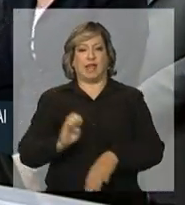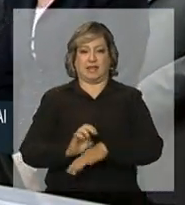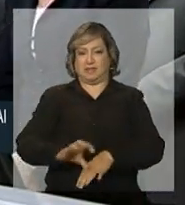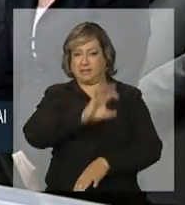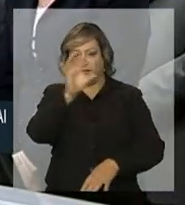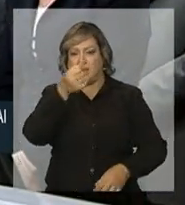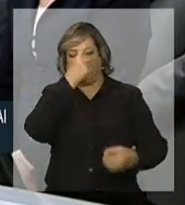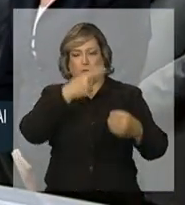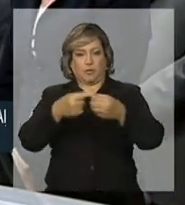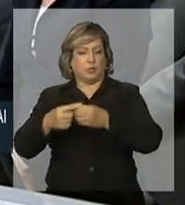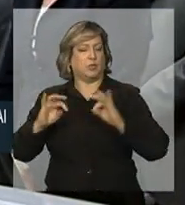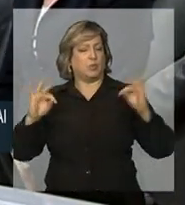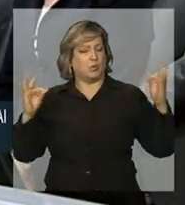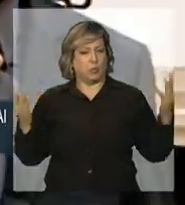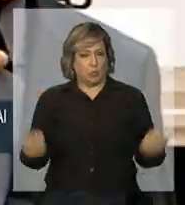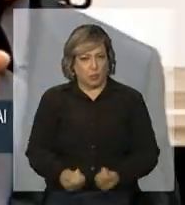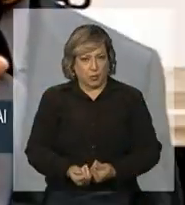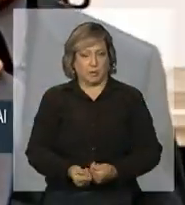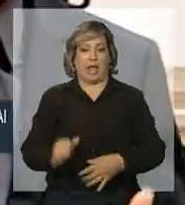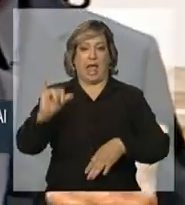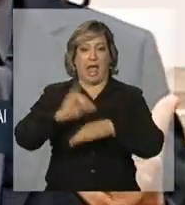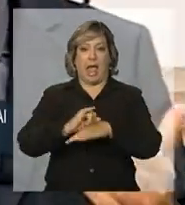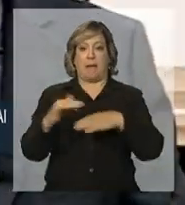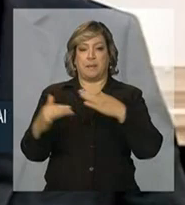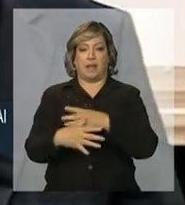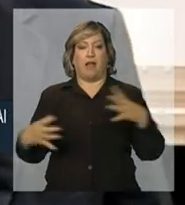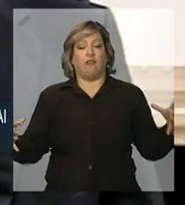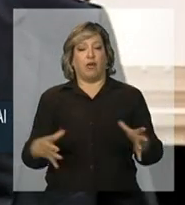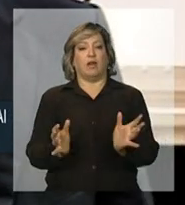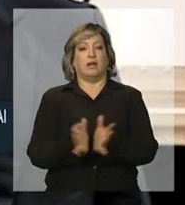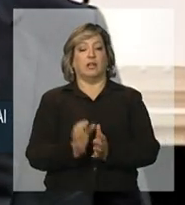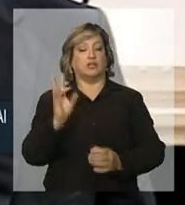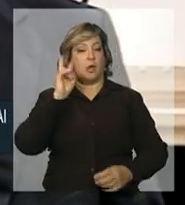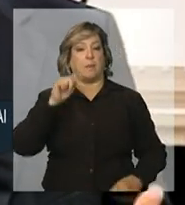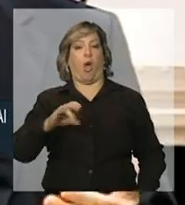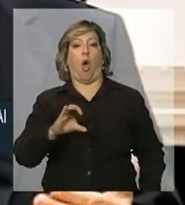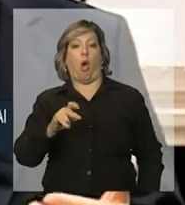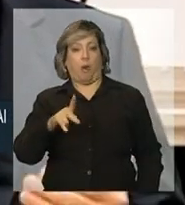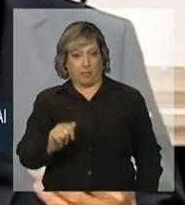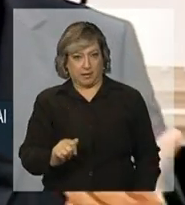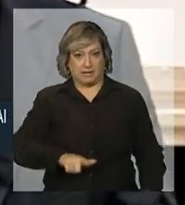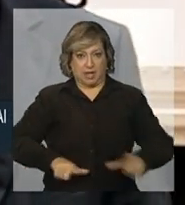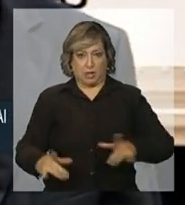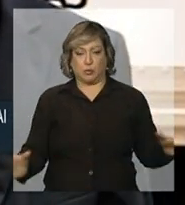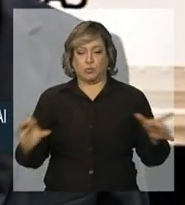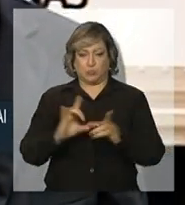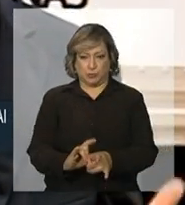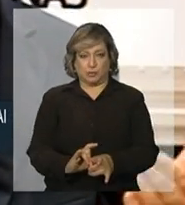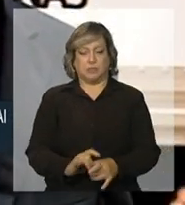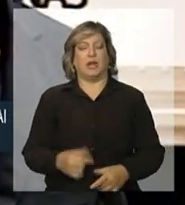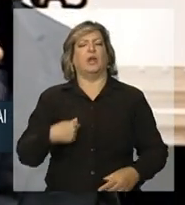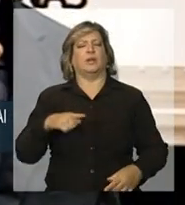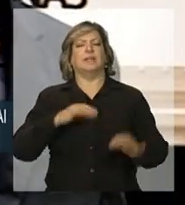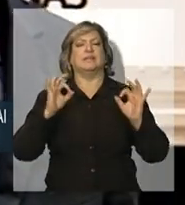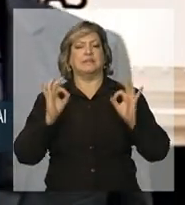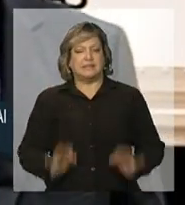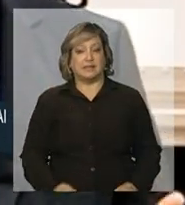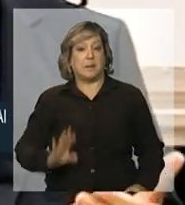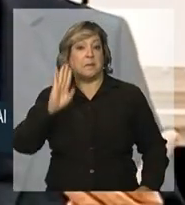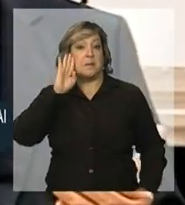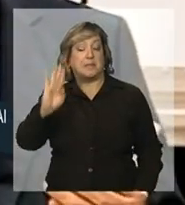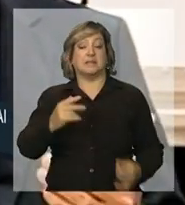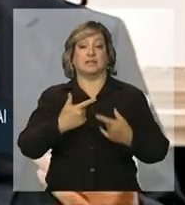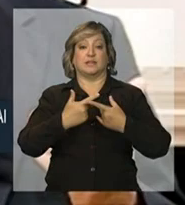todos os estados e capitais envolvidos na questão da Copa. E eu tenho certeza que um dos principais